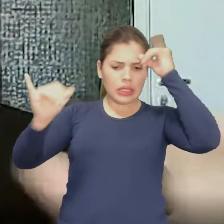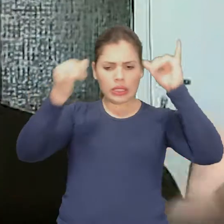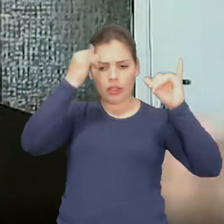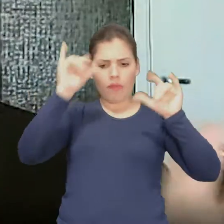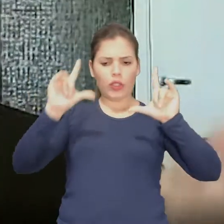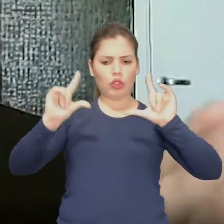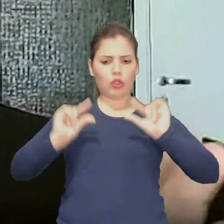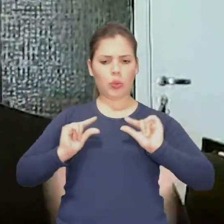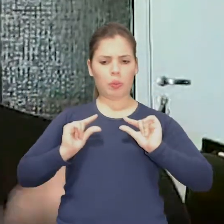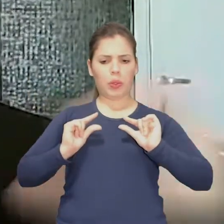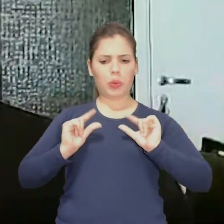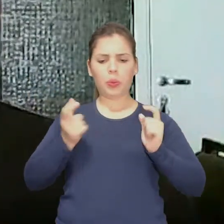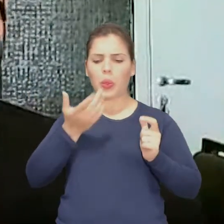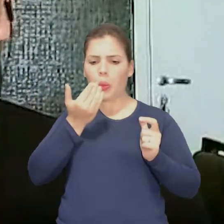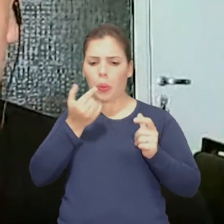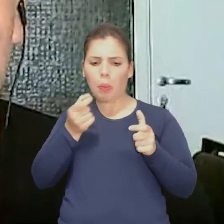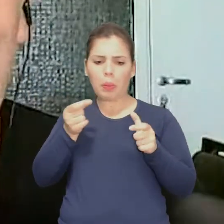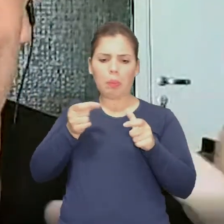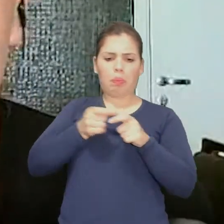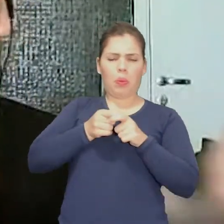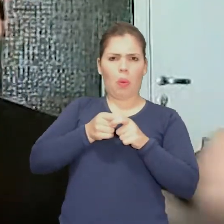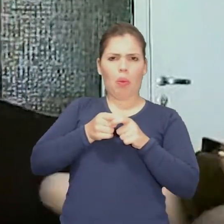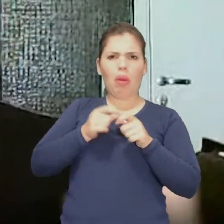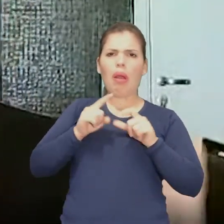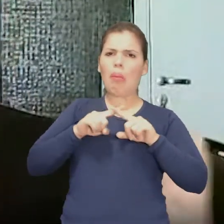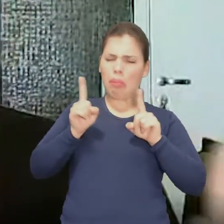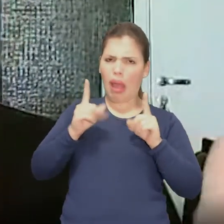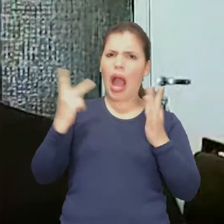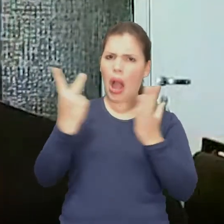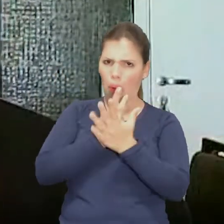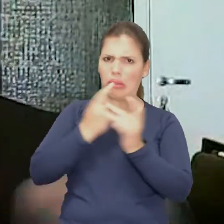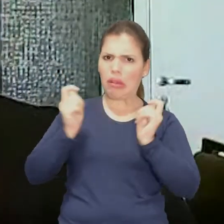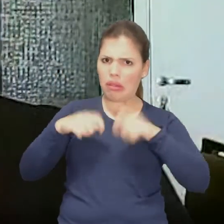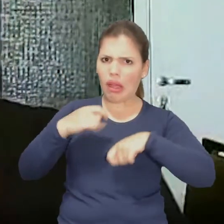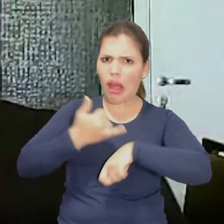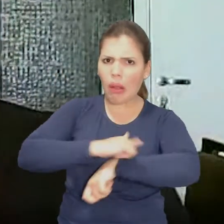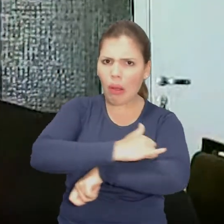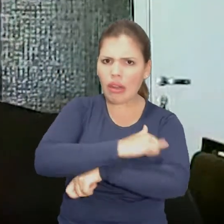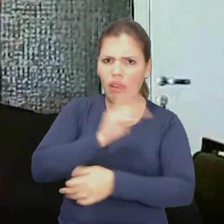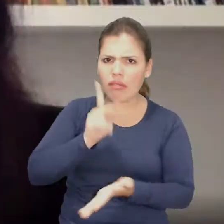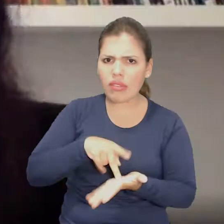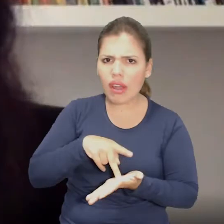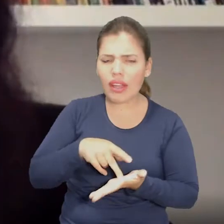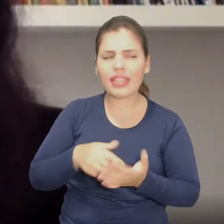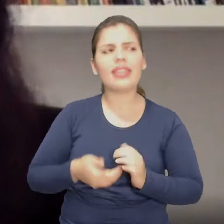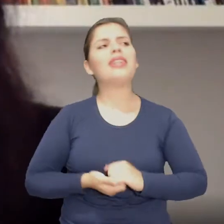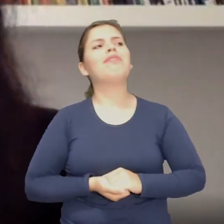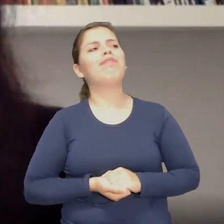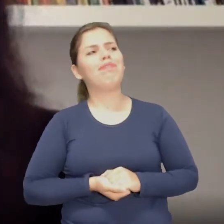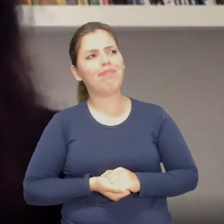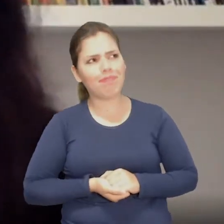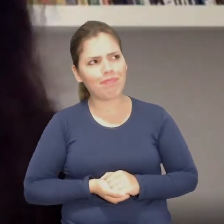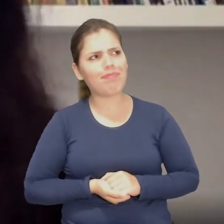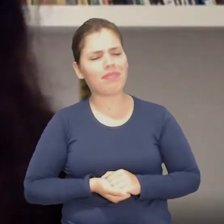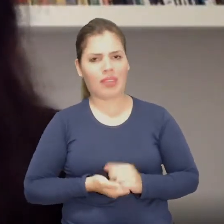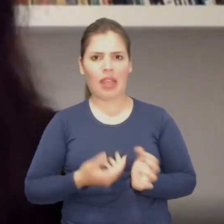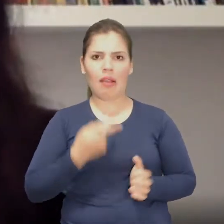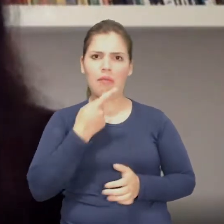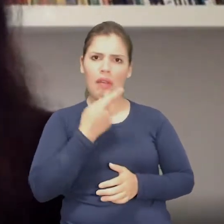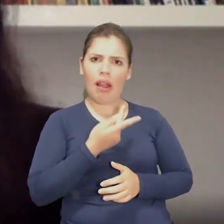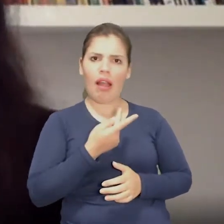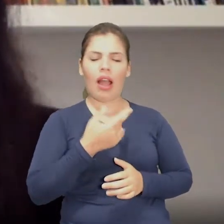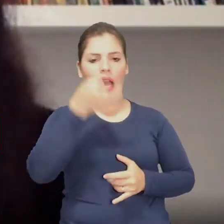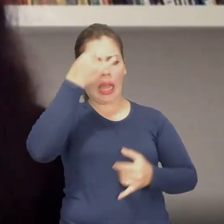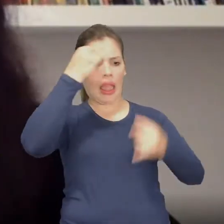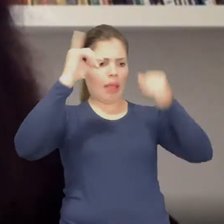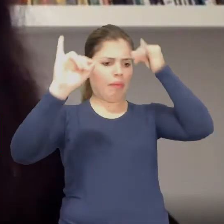a impressão que não, vou fazer dieta para emagrecer, mas fazer dieta pode engordar também, doutora? Pois assim, essa afirmação assusta,